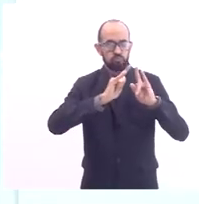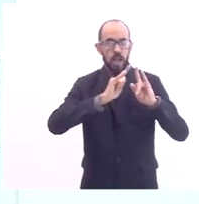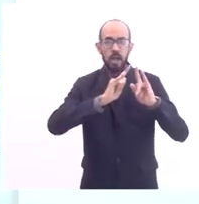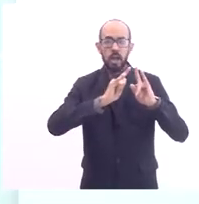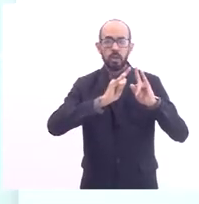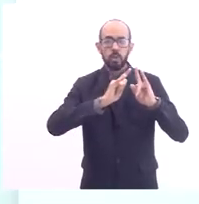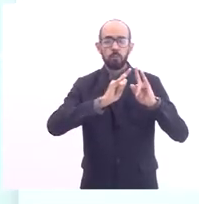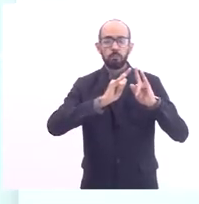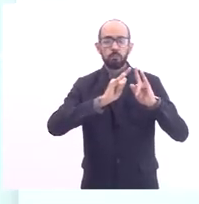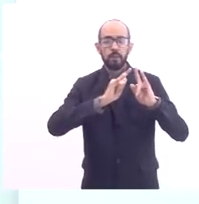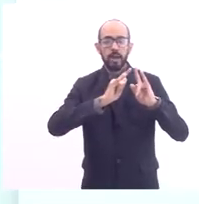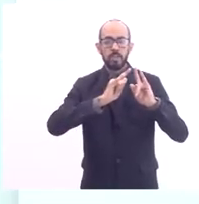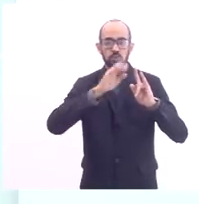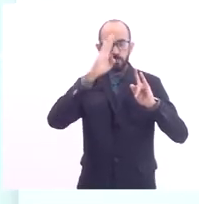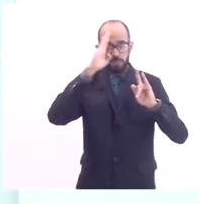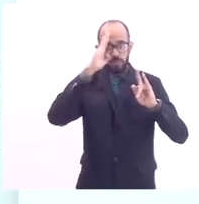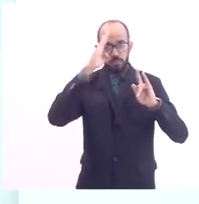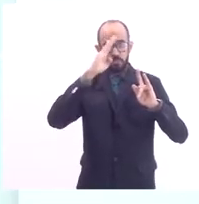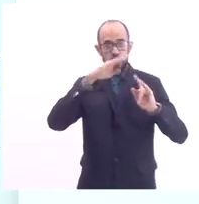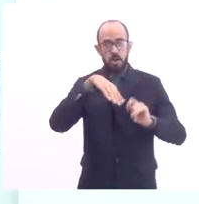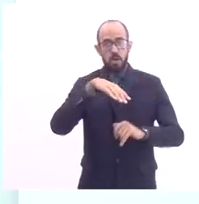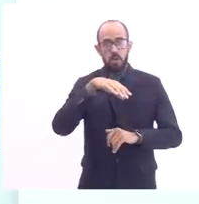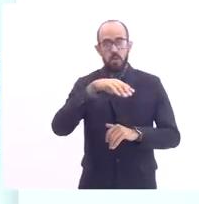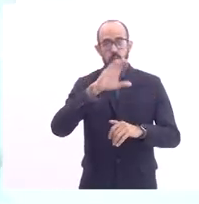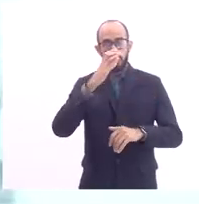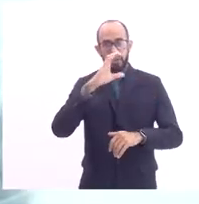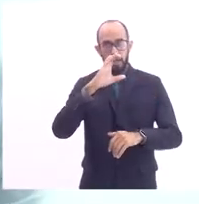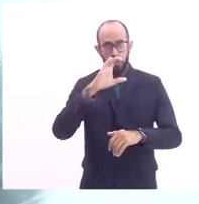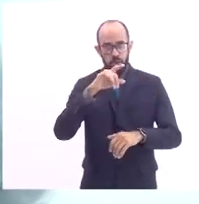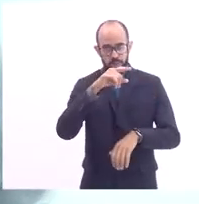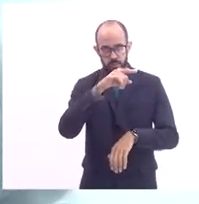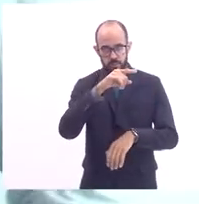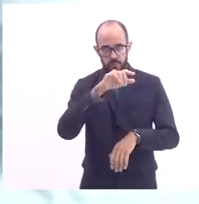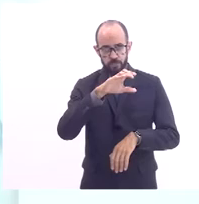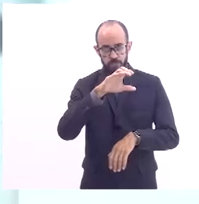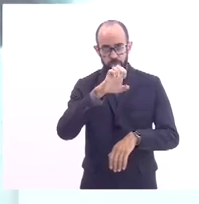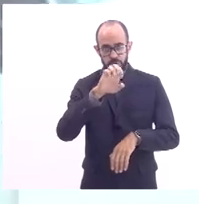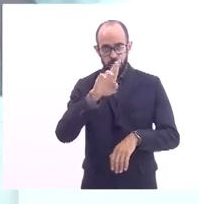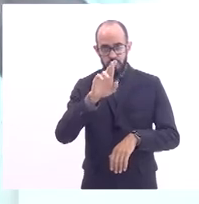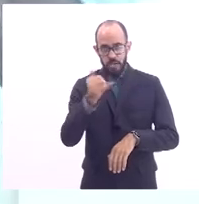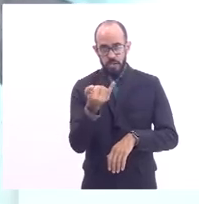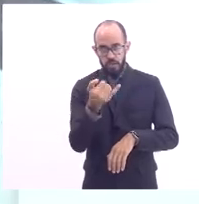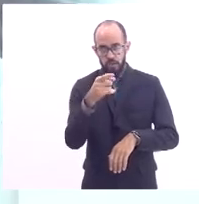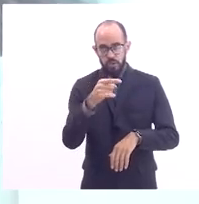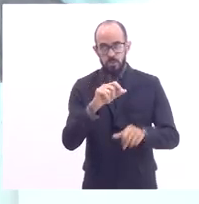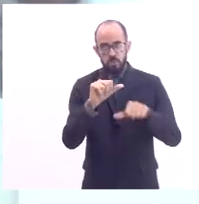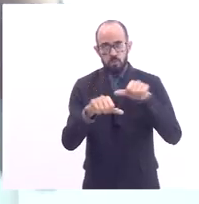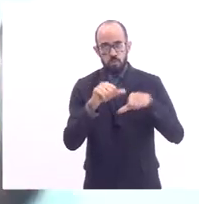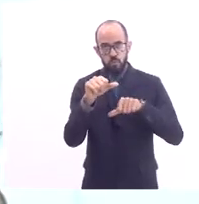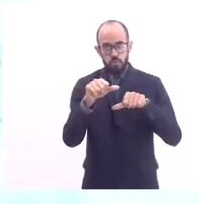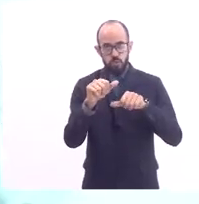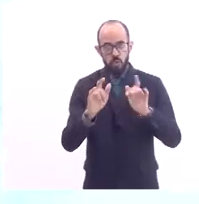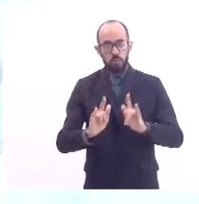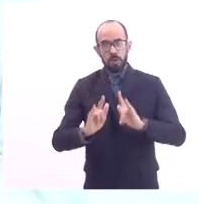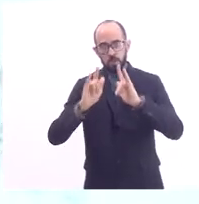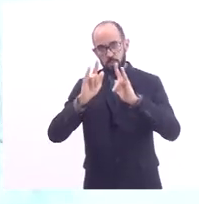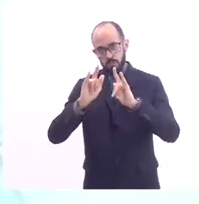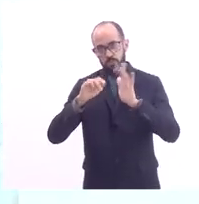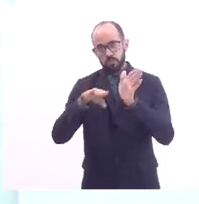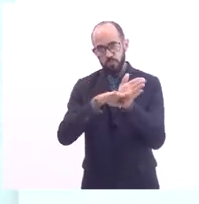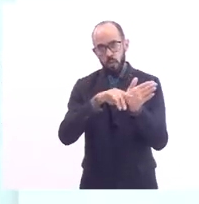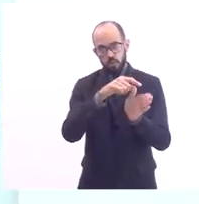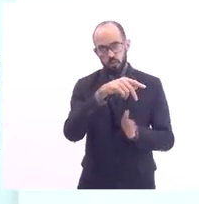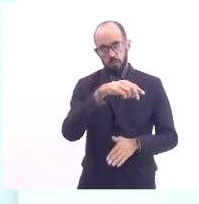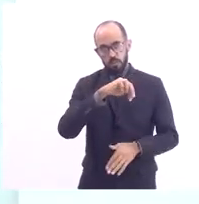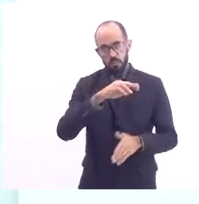A Sérgio tinha uma história com Niterói, então, vindo aqui Porto Maravilha, lógico, as instalações do Porto Maravilha são maravilhosas.